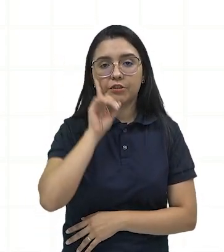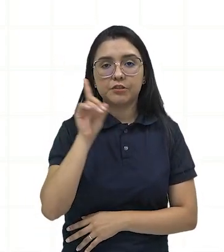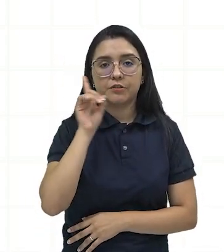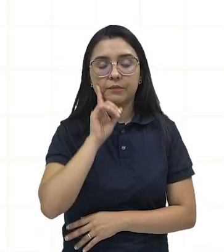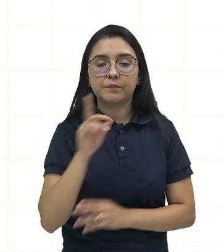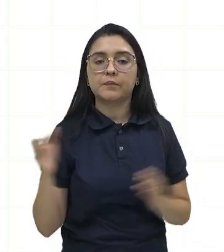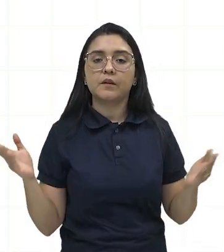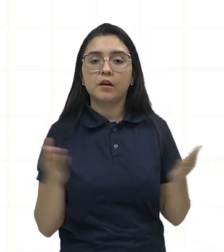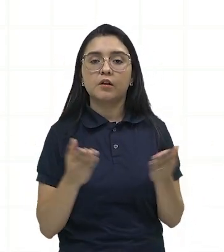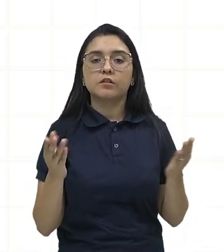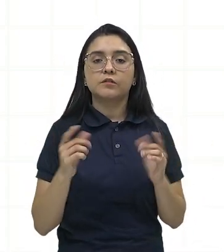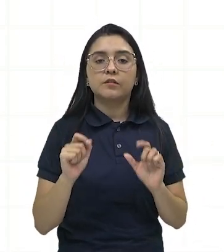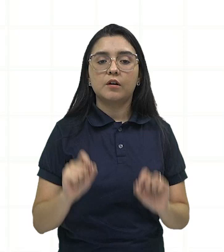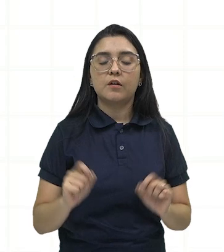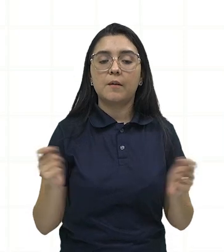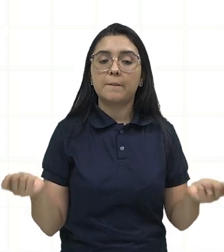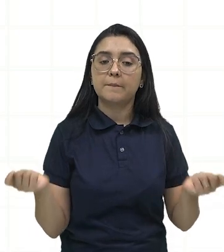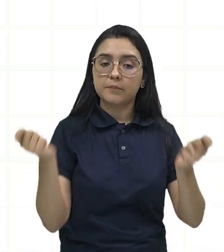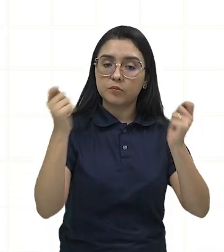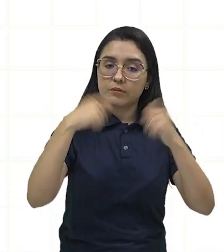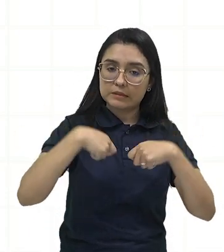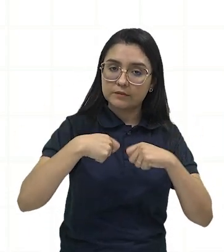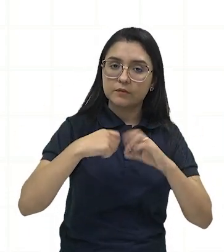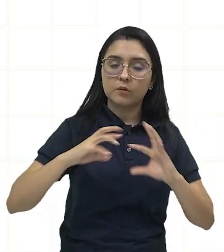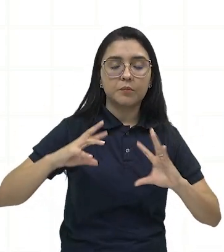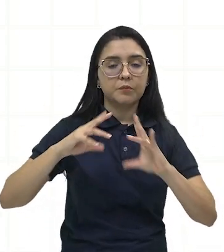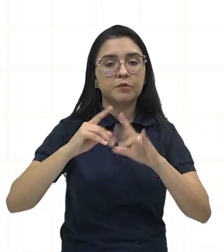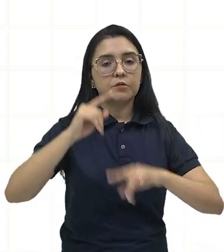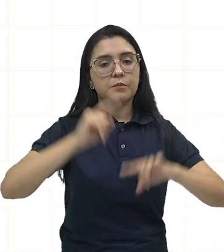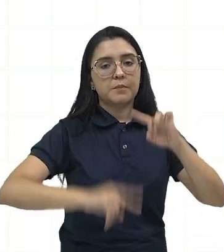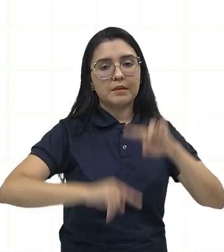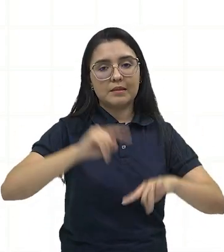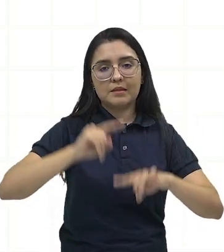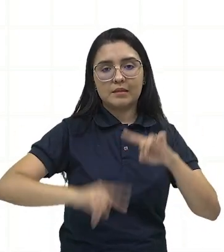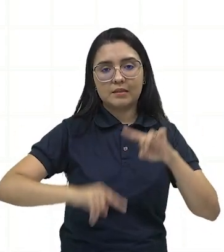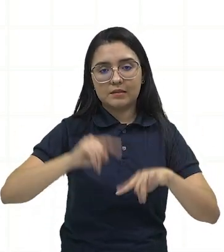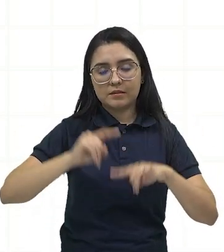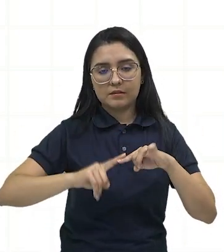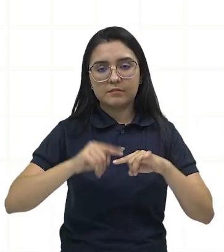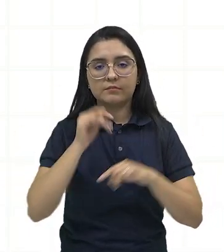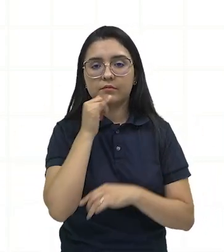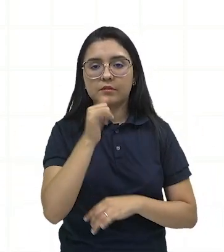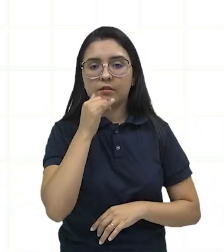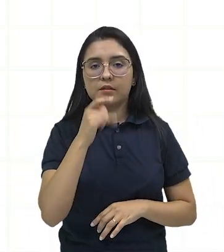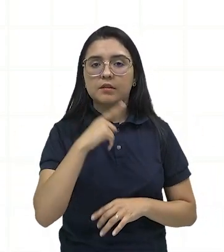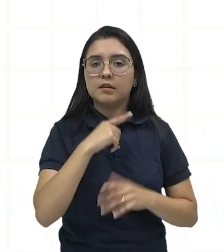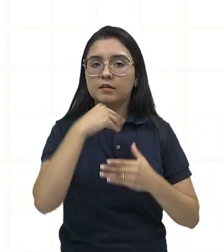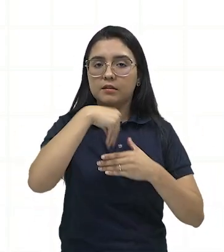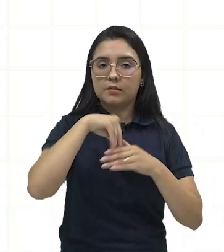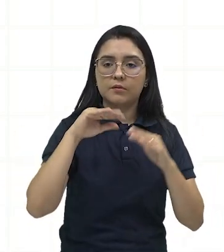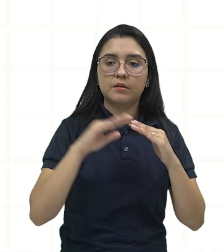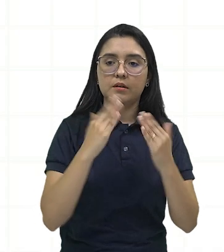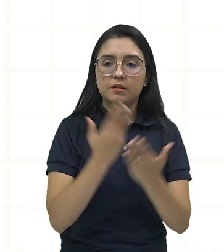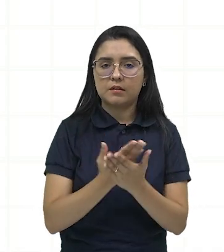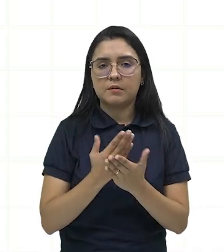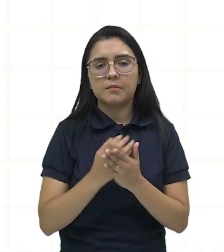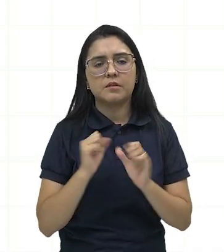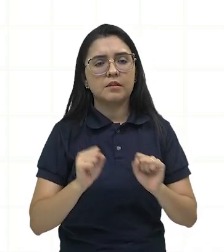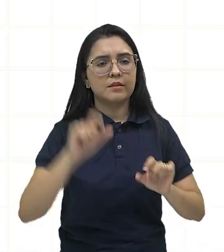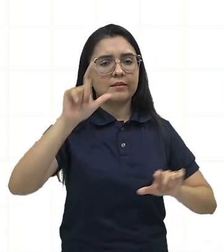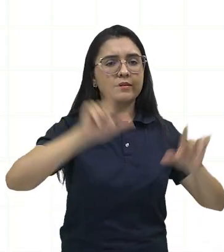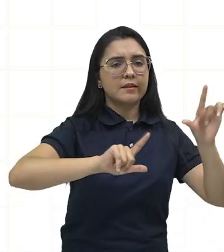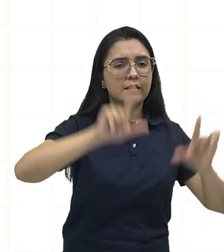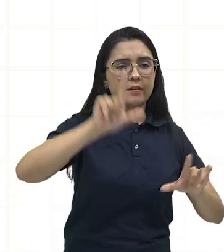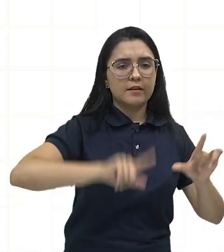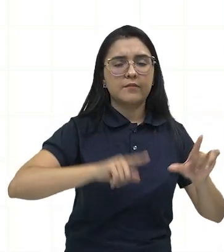gente vai observar aí que é possível fazer isso com todos os equipamentos eletrônicos que você tem na sua casa. Então, seja a televisão,